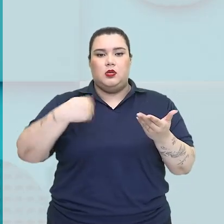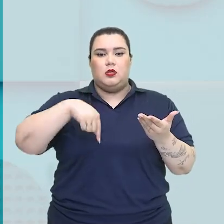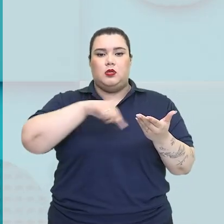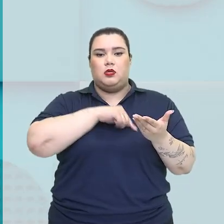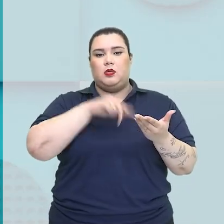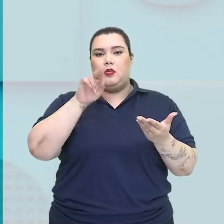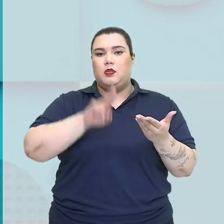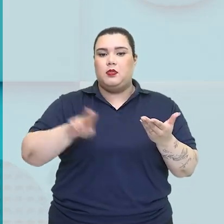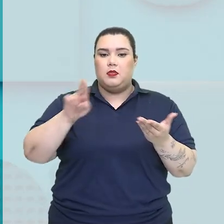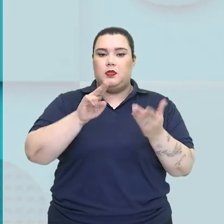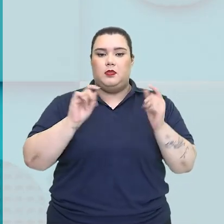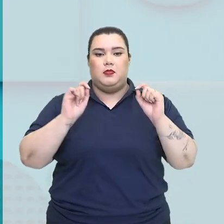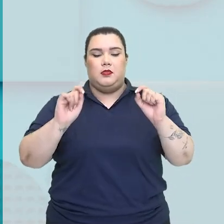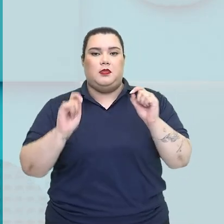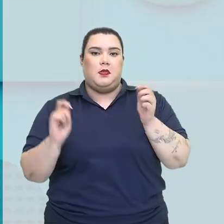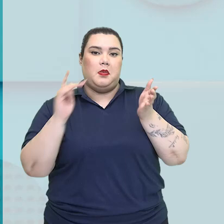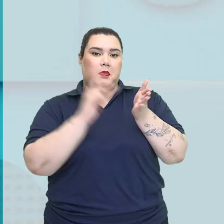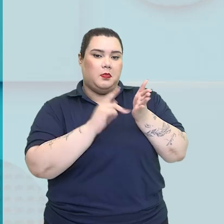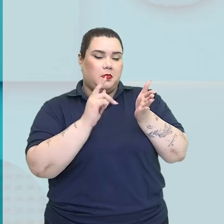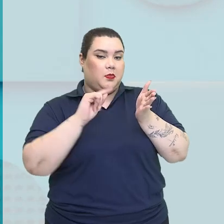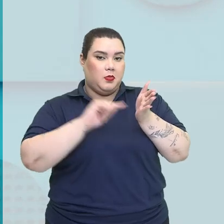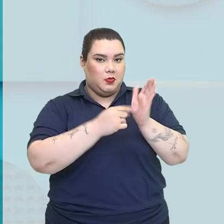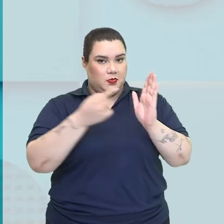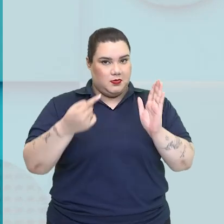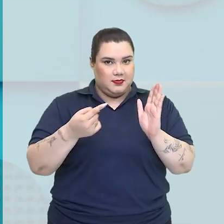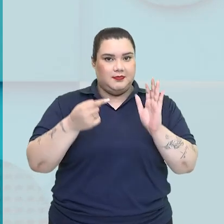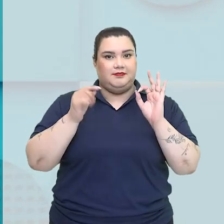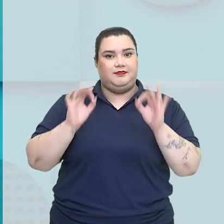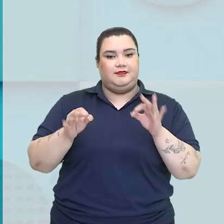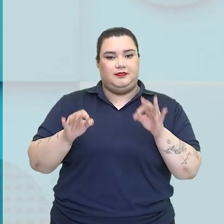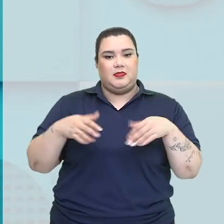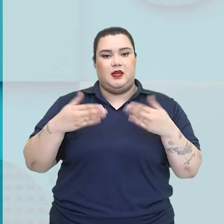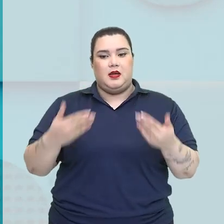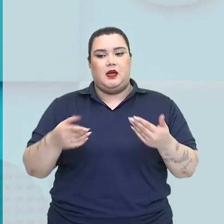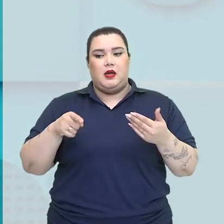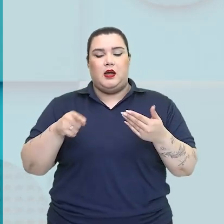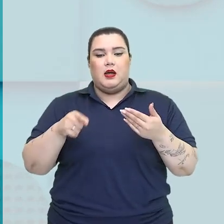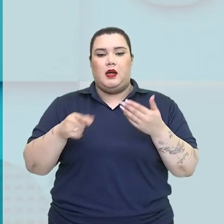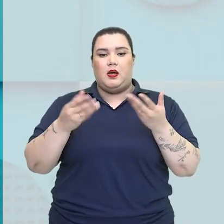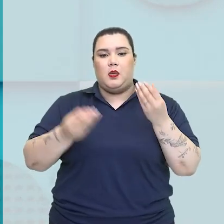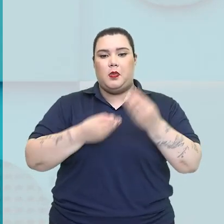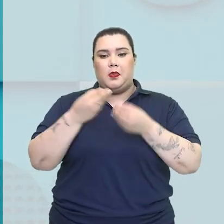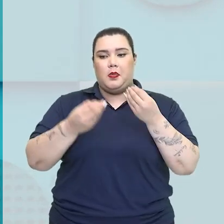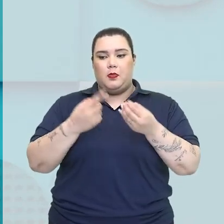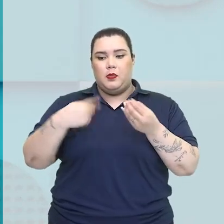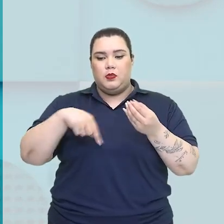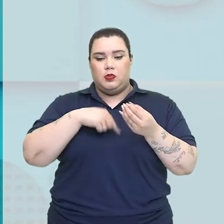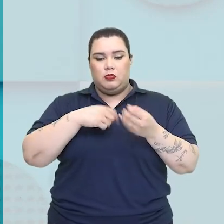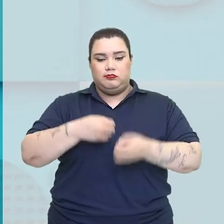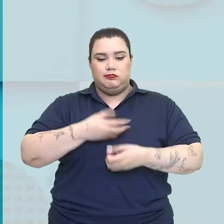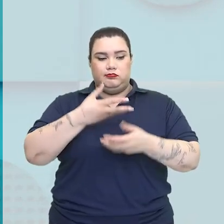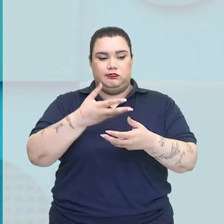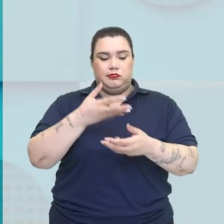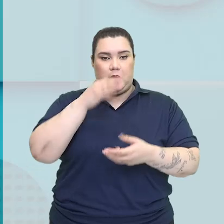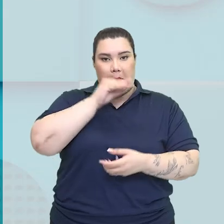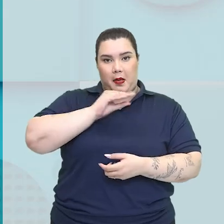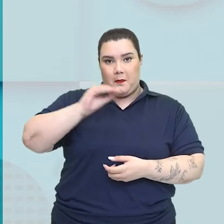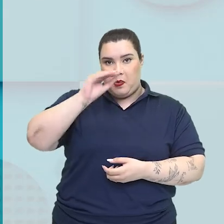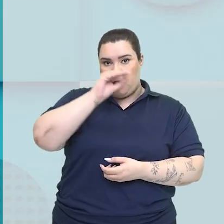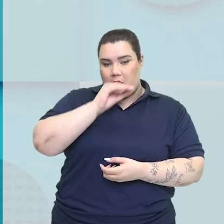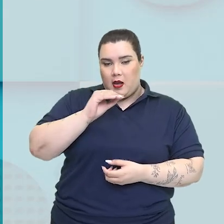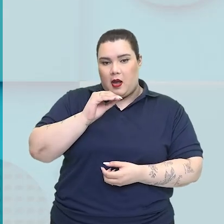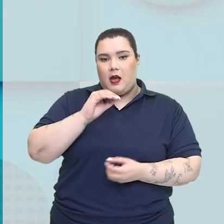vai usar a pontuação. Então, essa expressão que a gente passa na fala vai